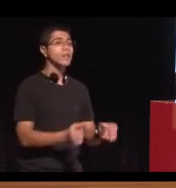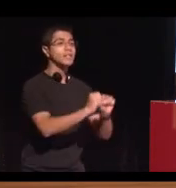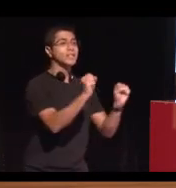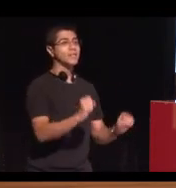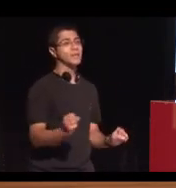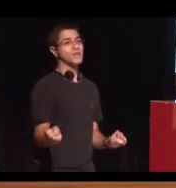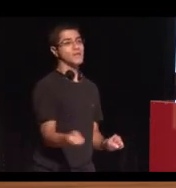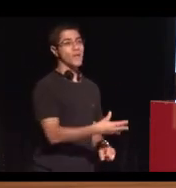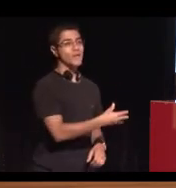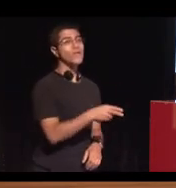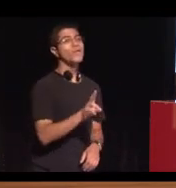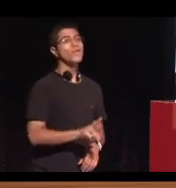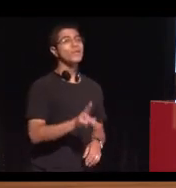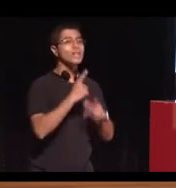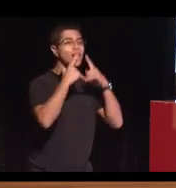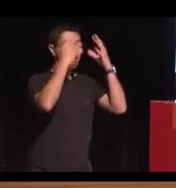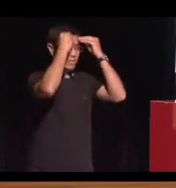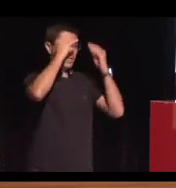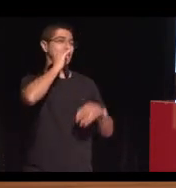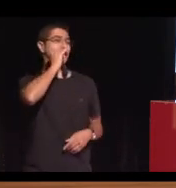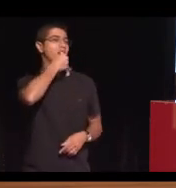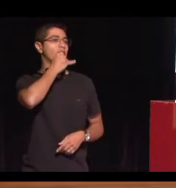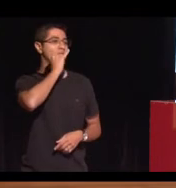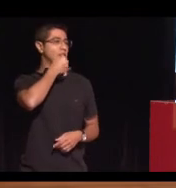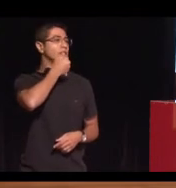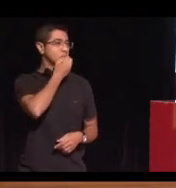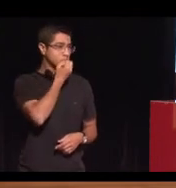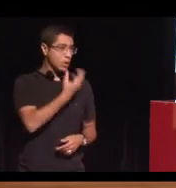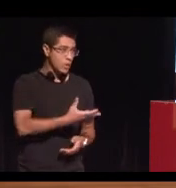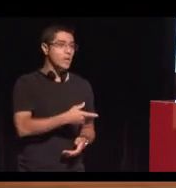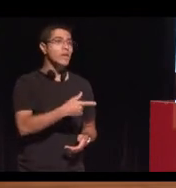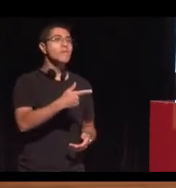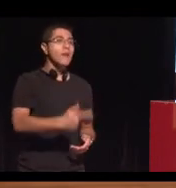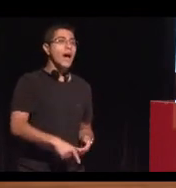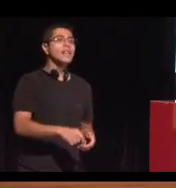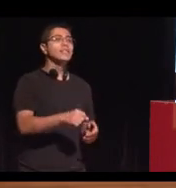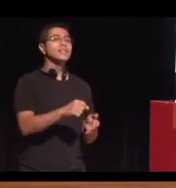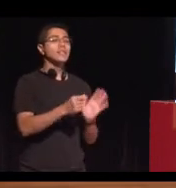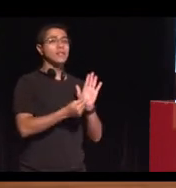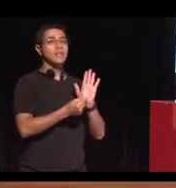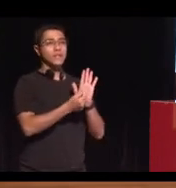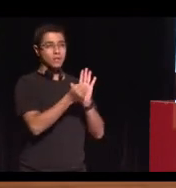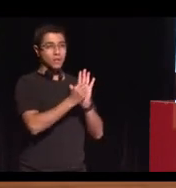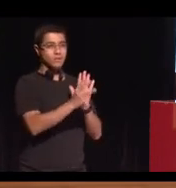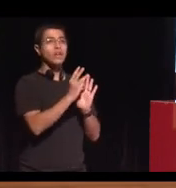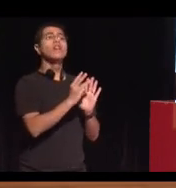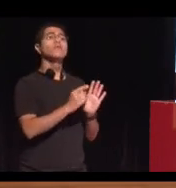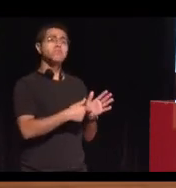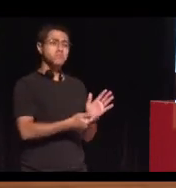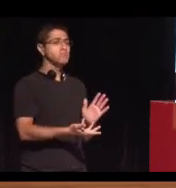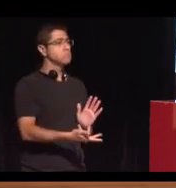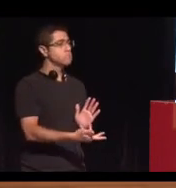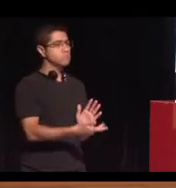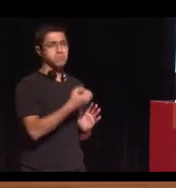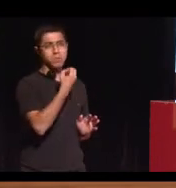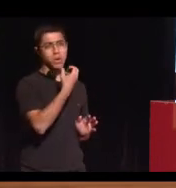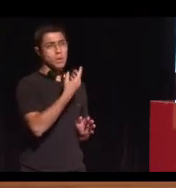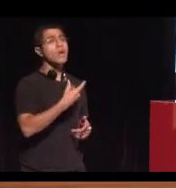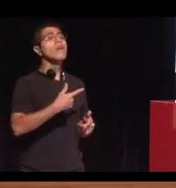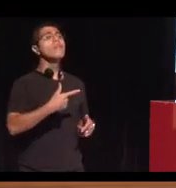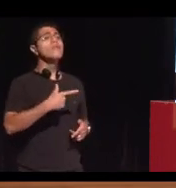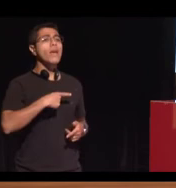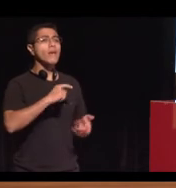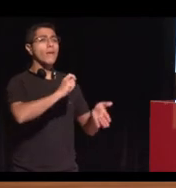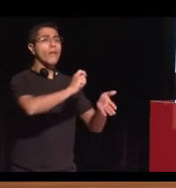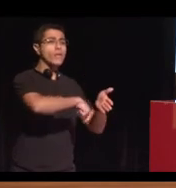com Docker e com qualidade de software que é lidada, que é tida para a equipe com teste de contrato,